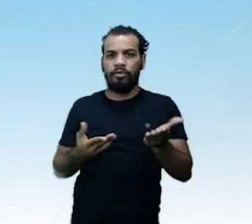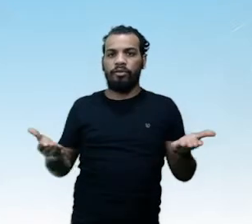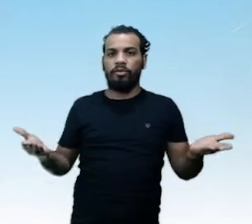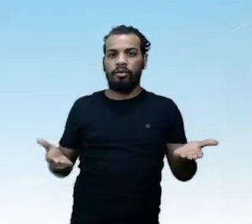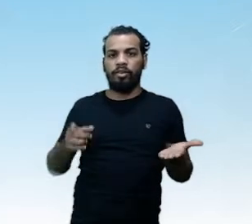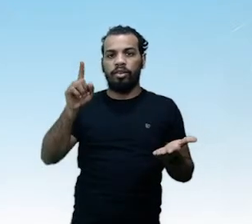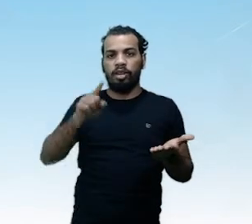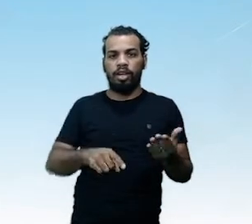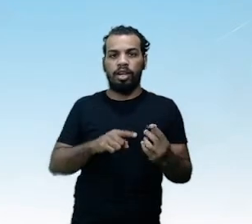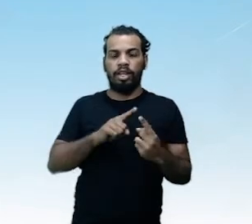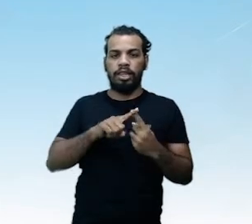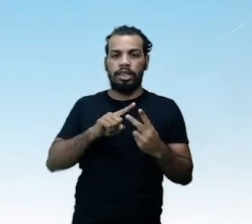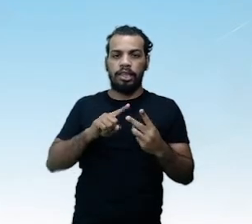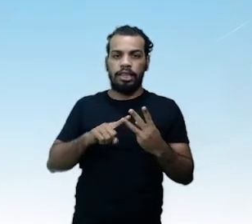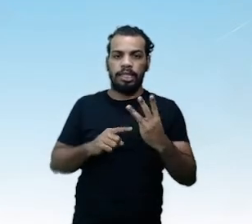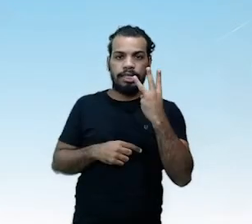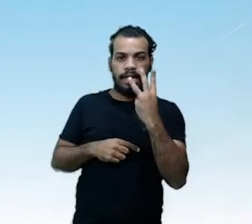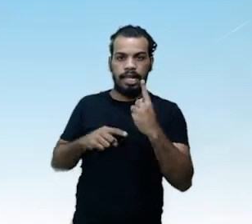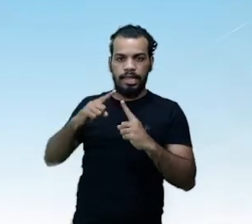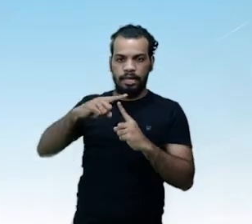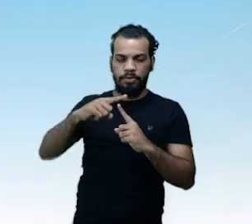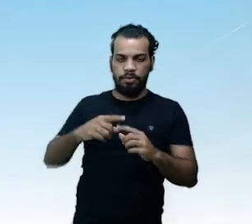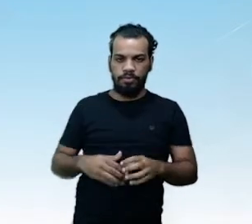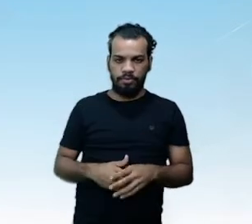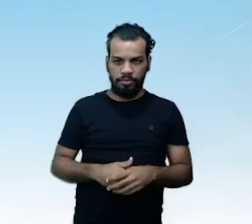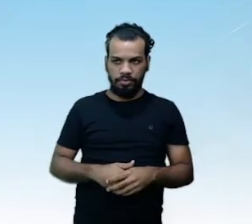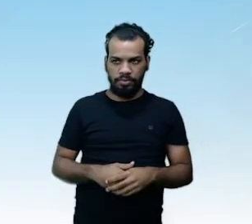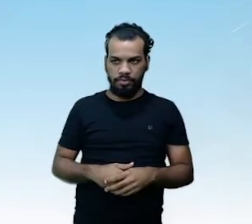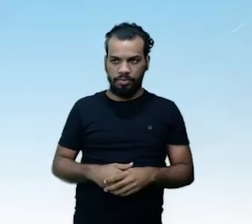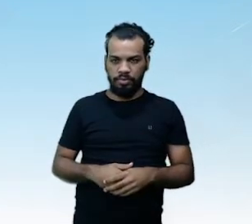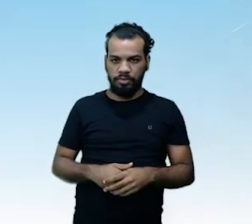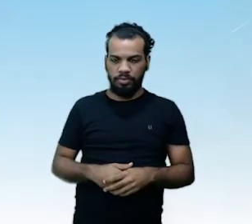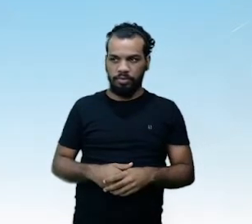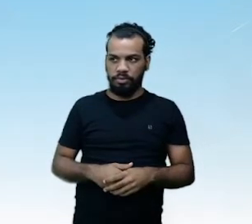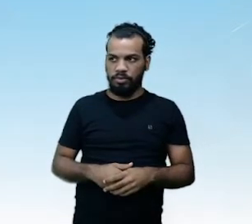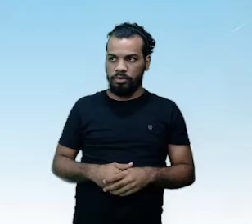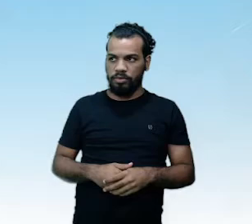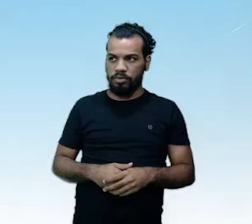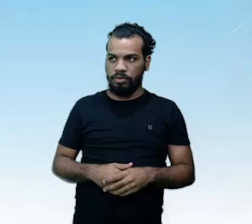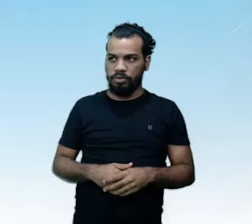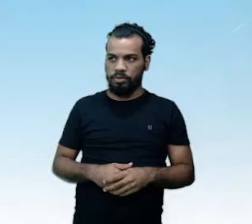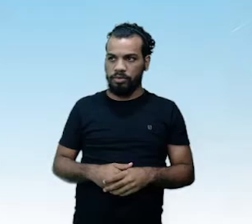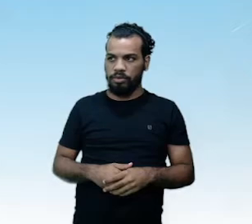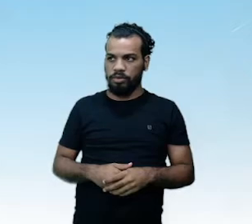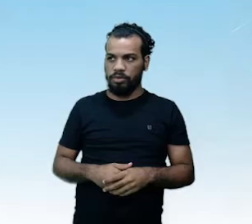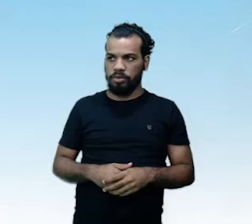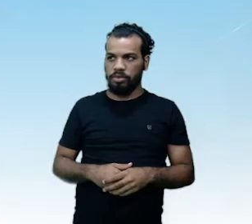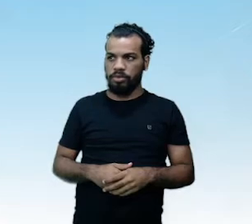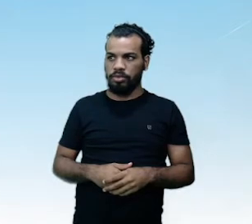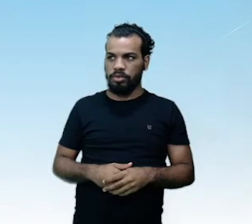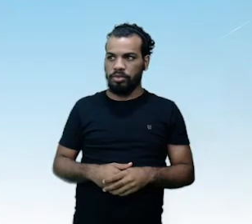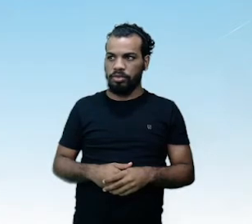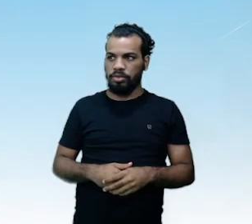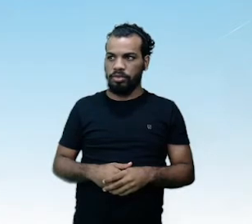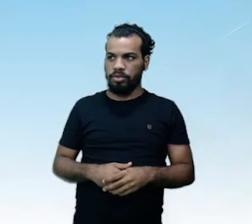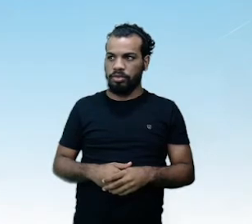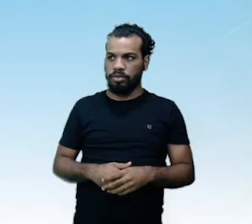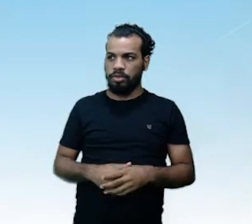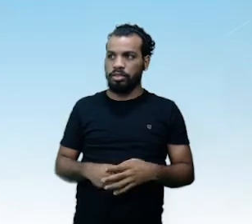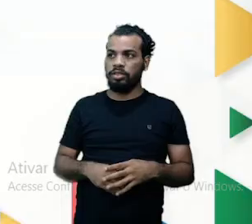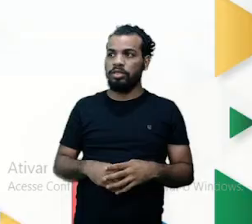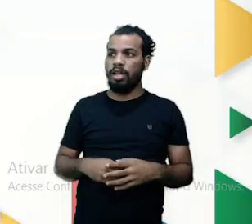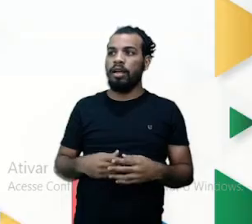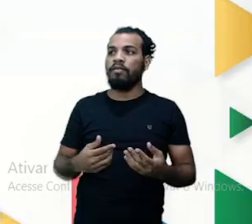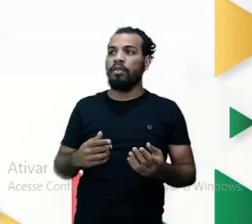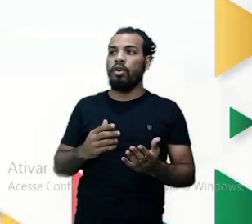consideram-se 3 tipos de máquinas simples. E aí a gente vai começar a falar das alavancas. As